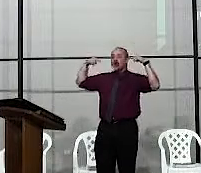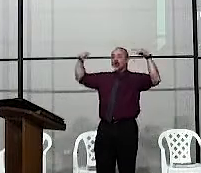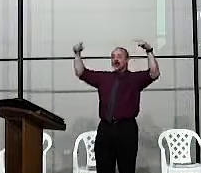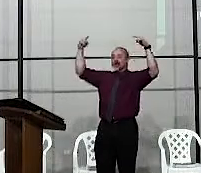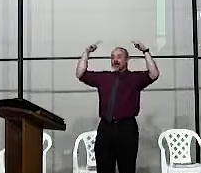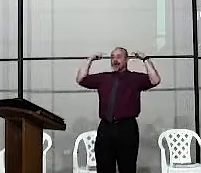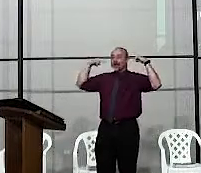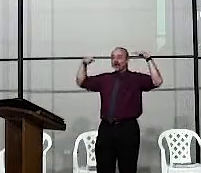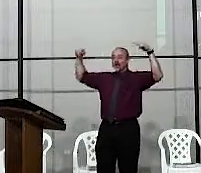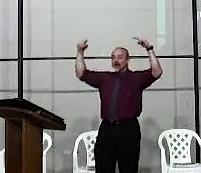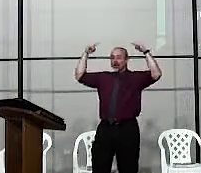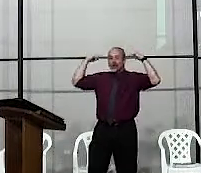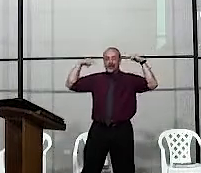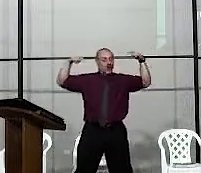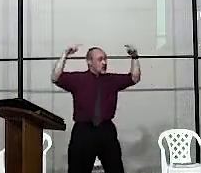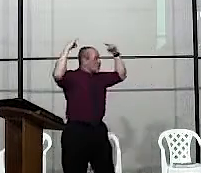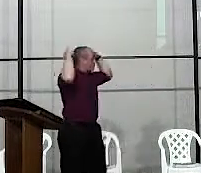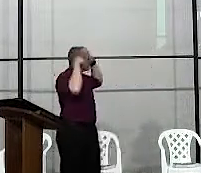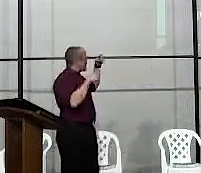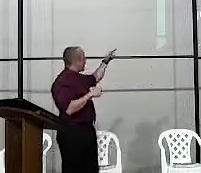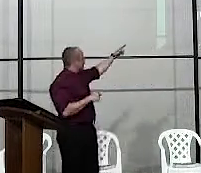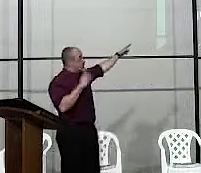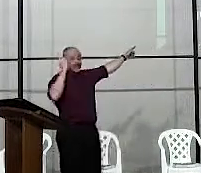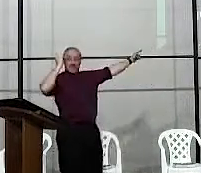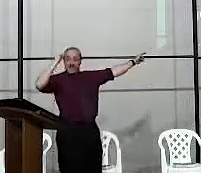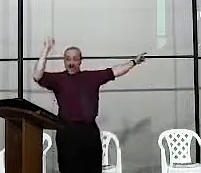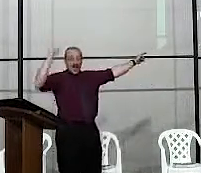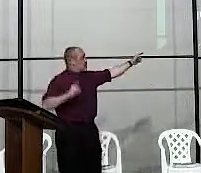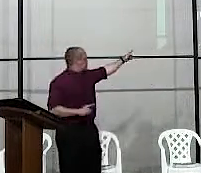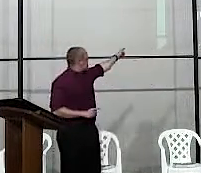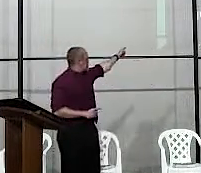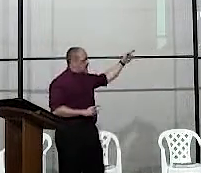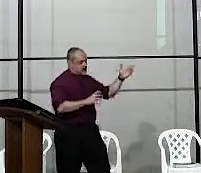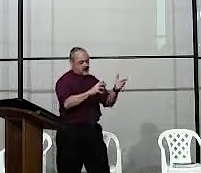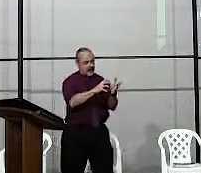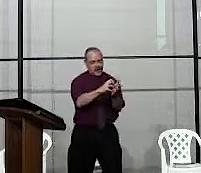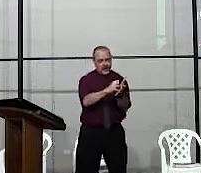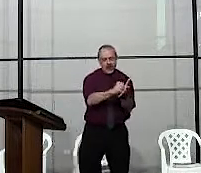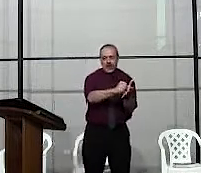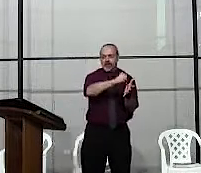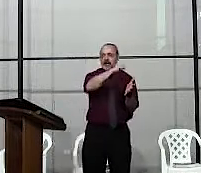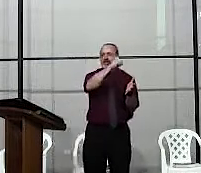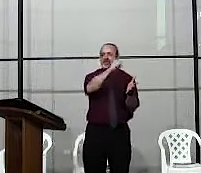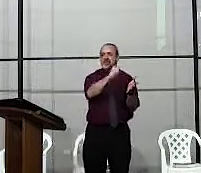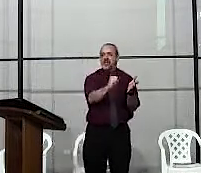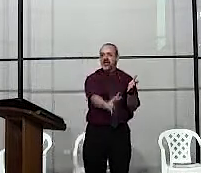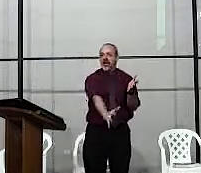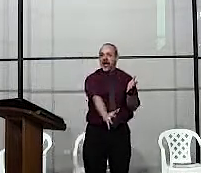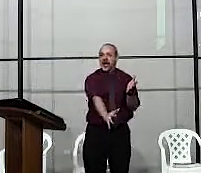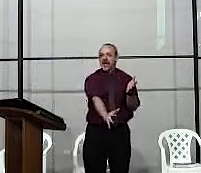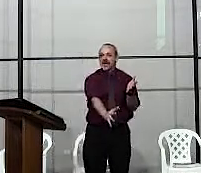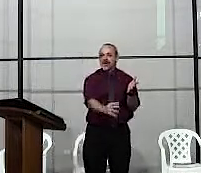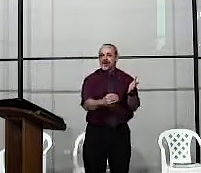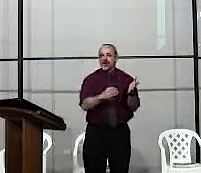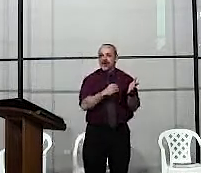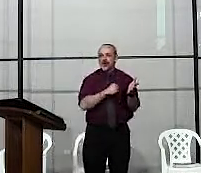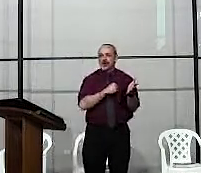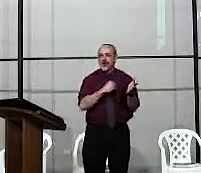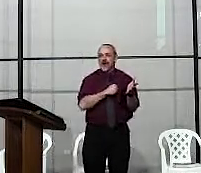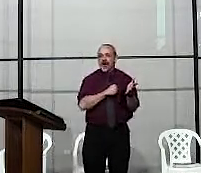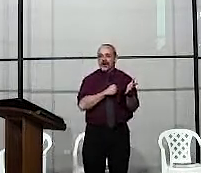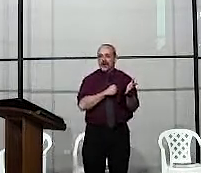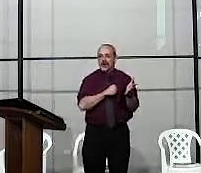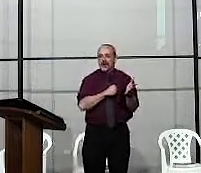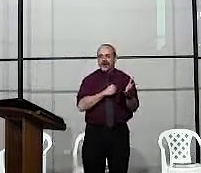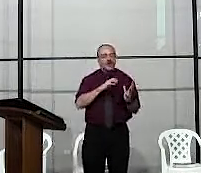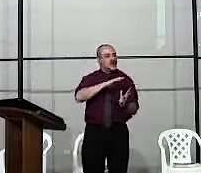o Cordeiro de Deus, que tira